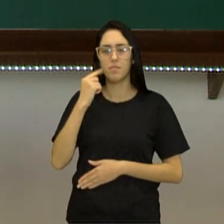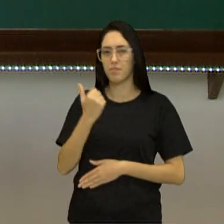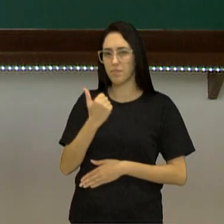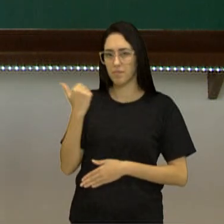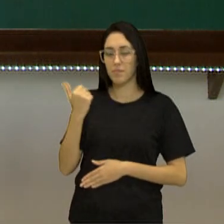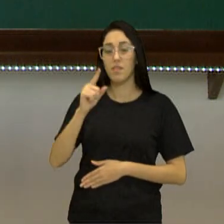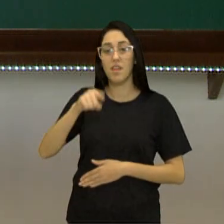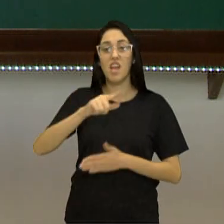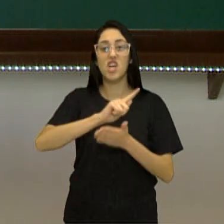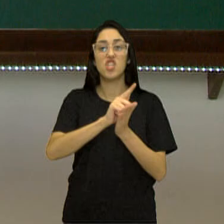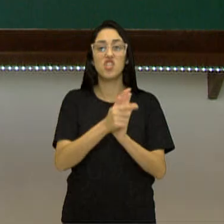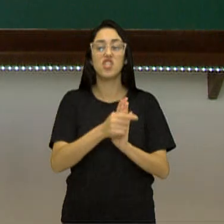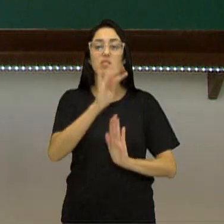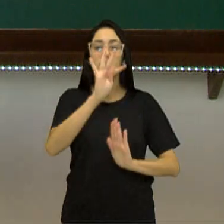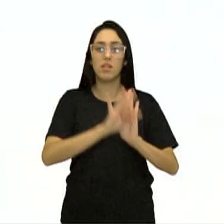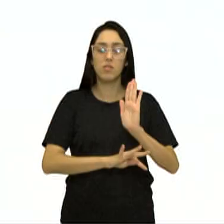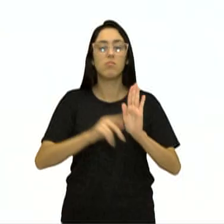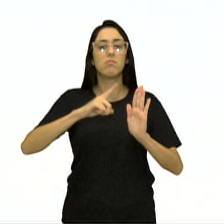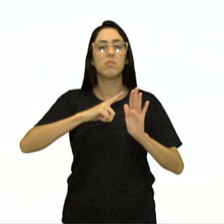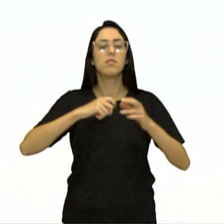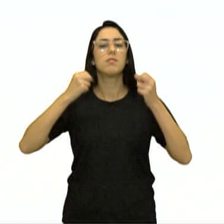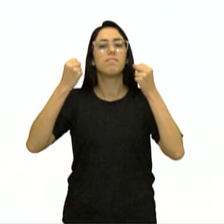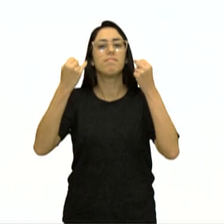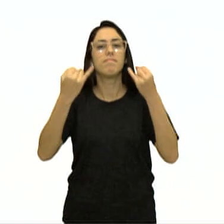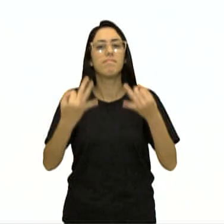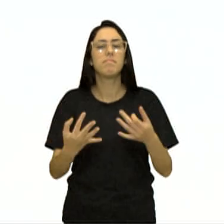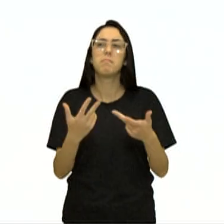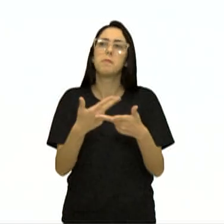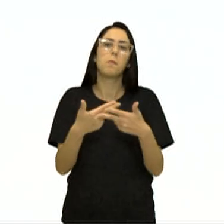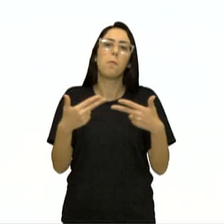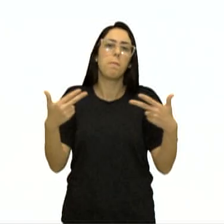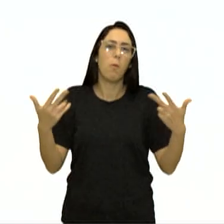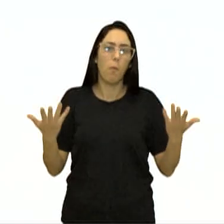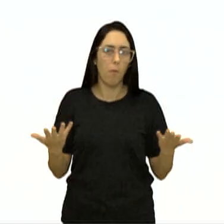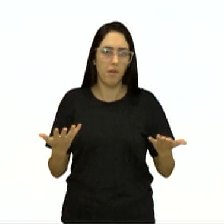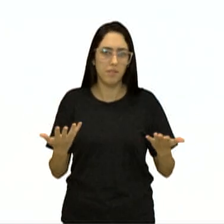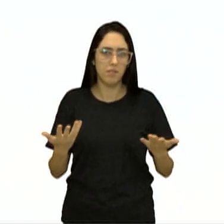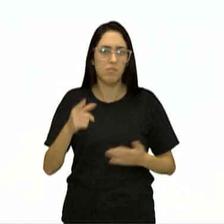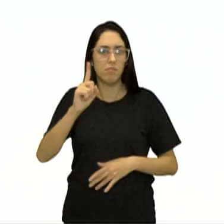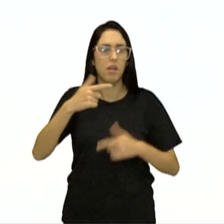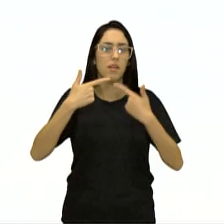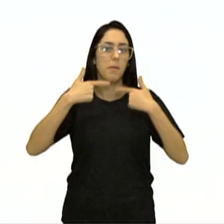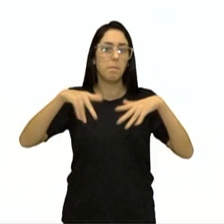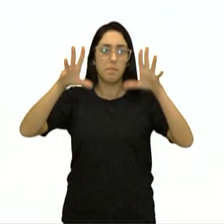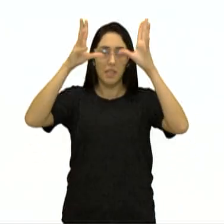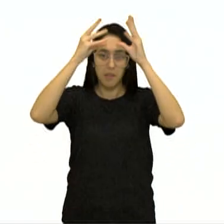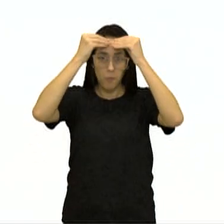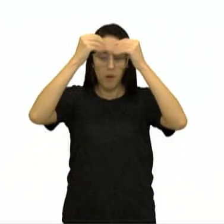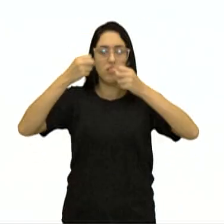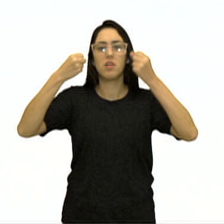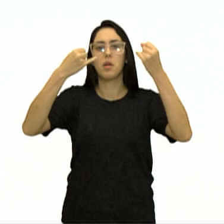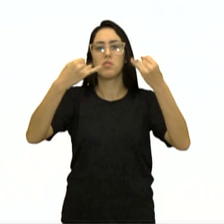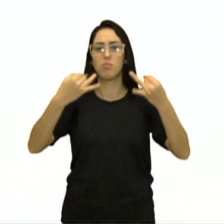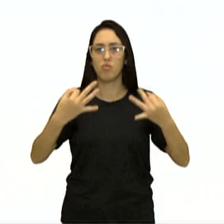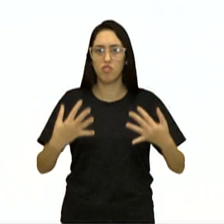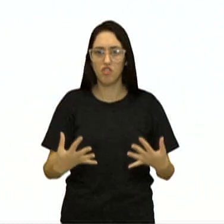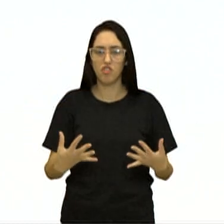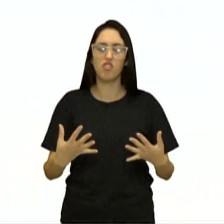que apresenta a definição de algo por meio de uma linguagem